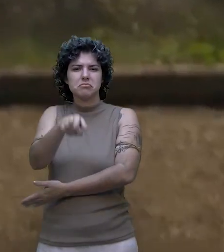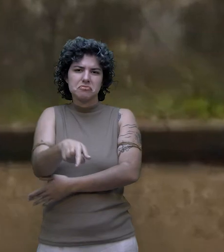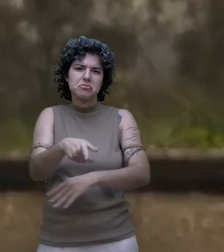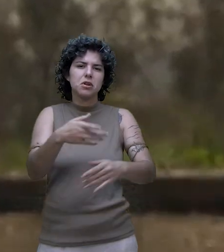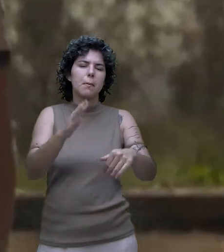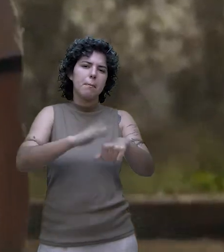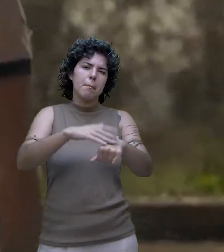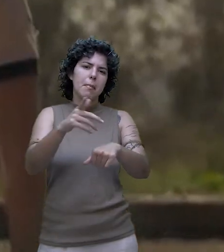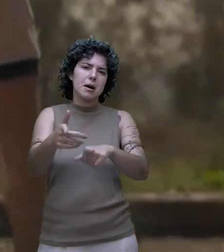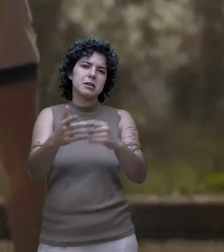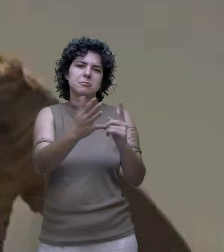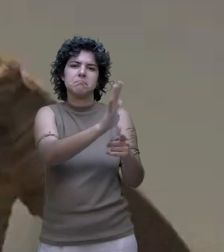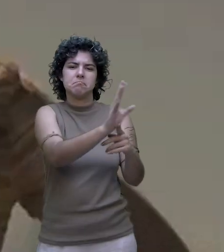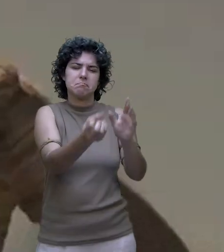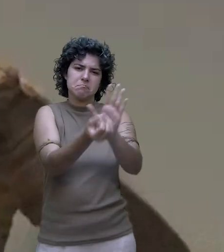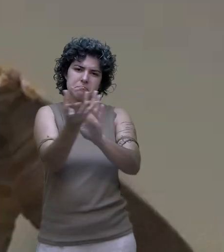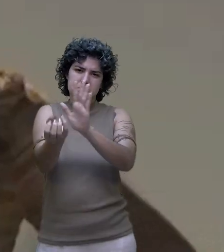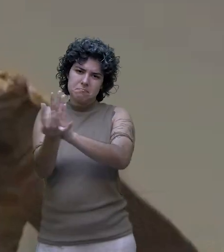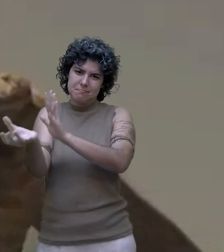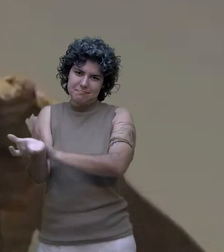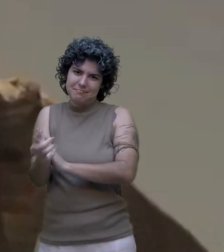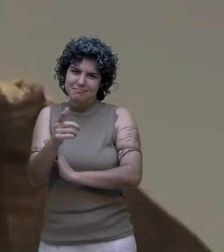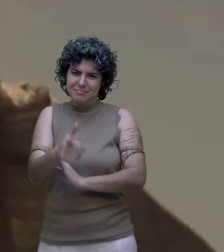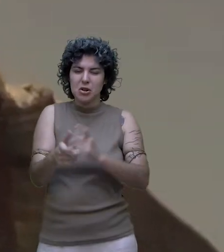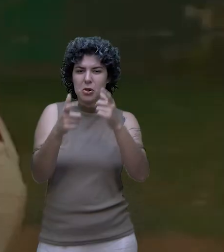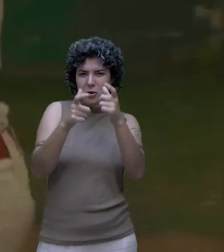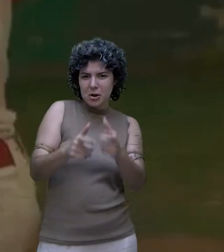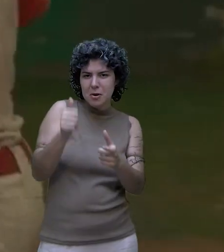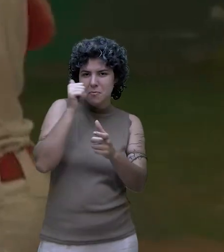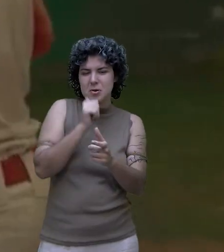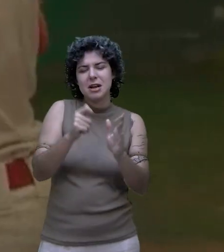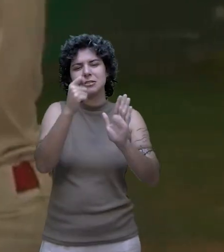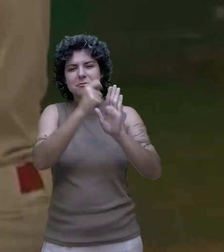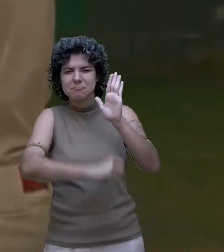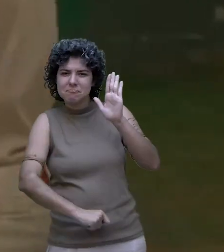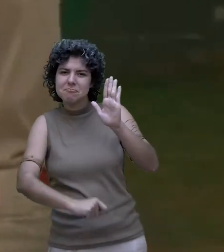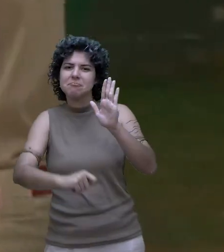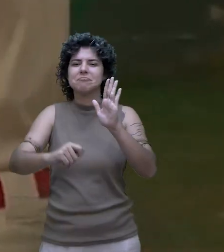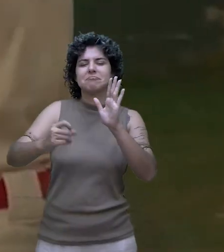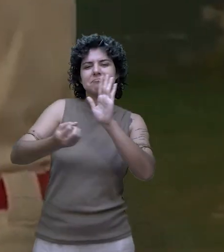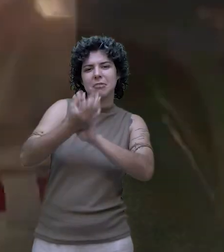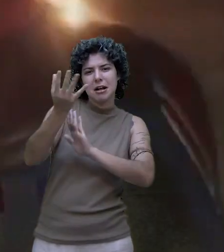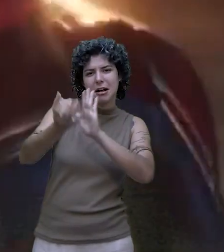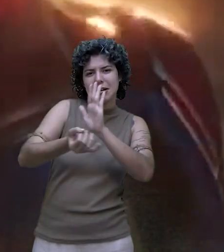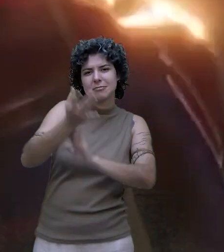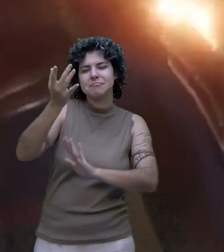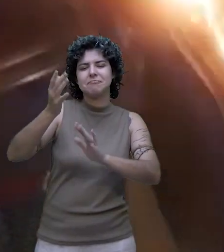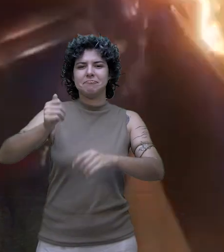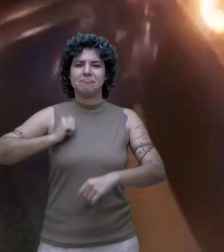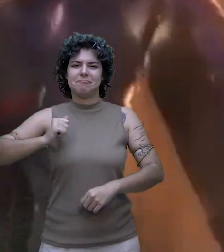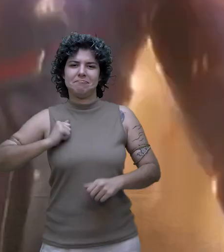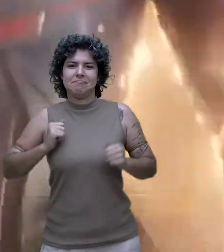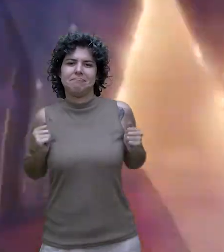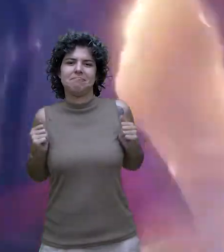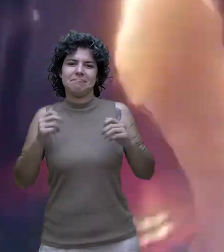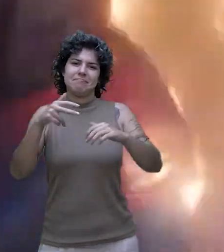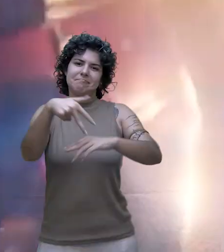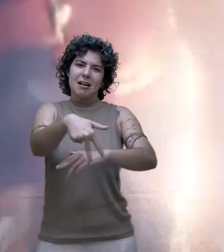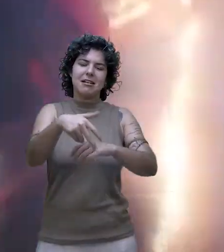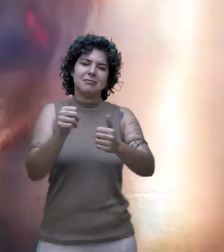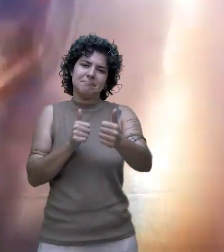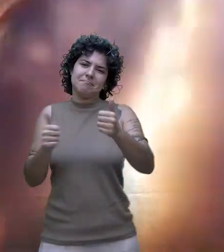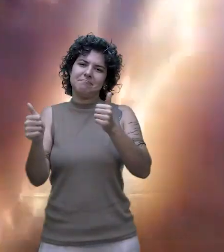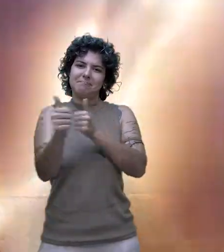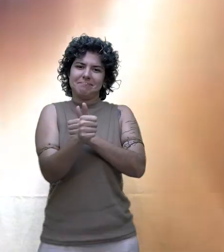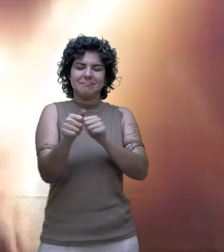mulher é no cinema. Dirigindo, escrevendo, protagonizando e quebrando padrões. Então, da próxima vez